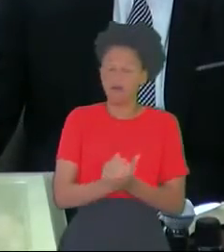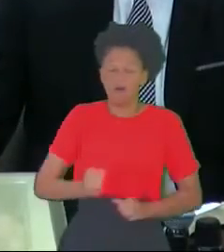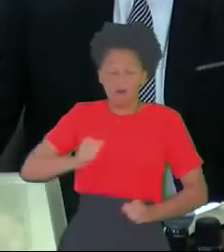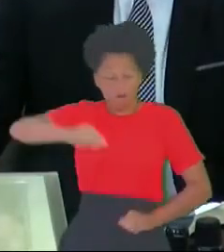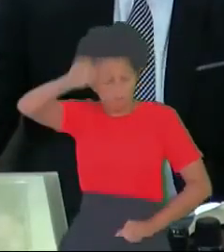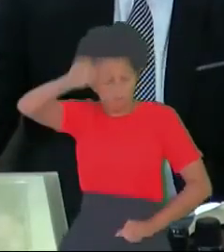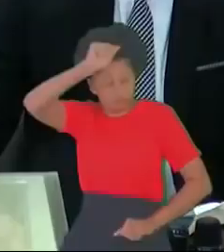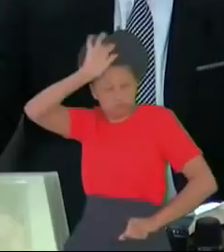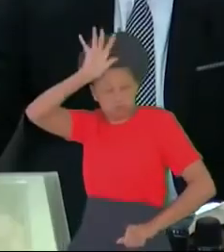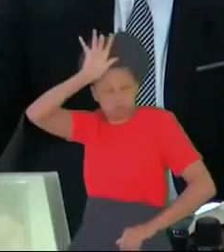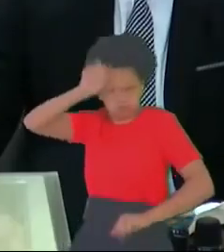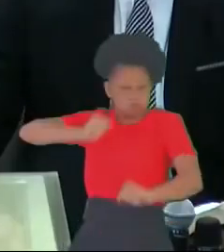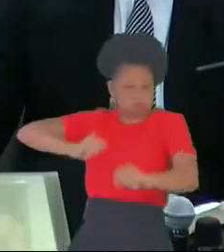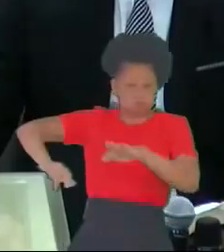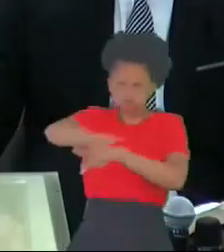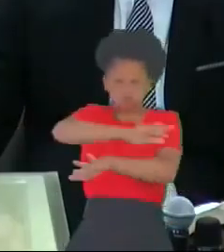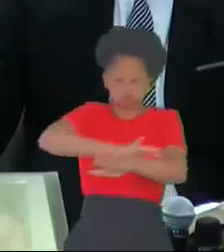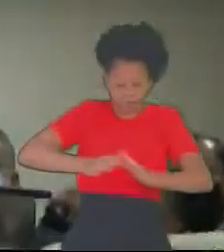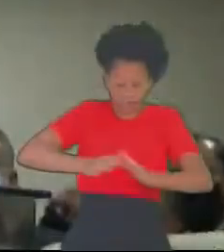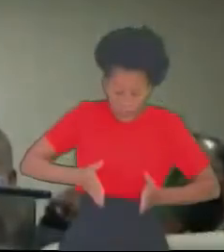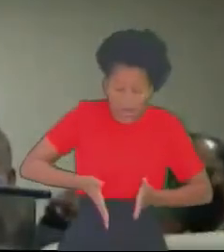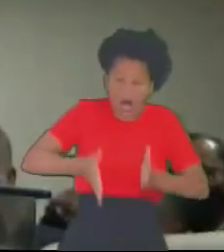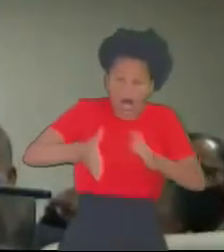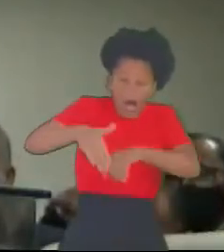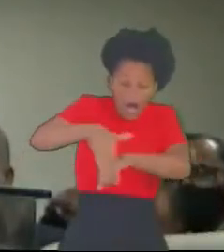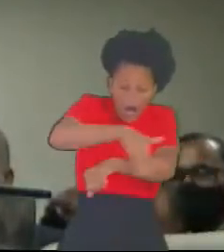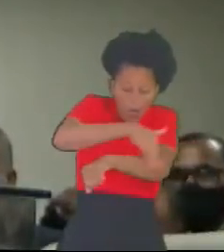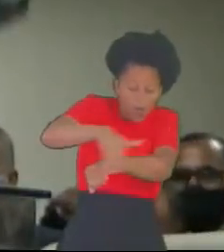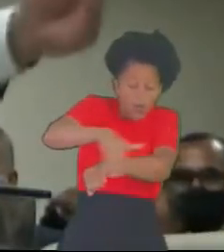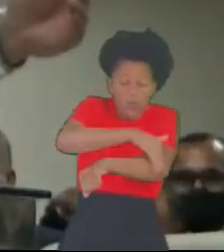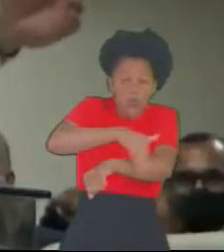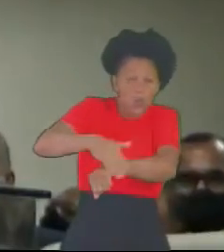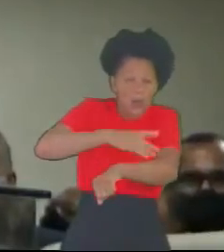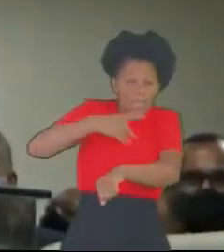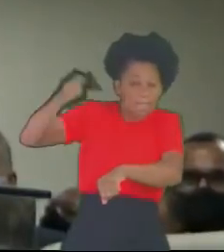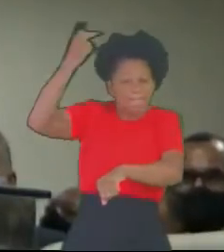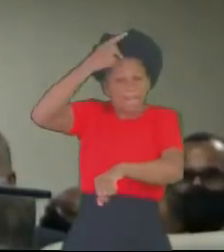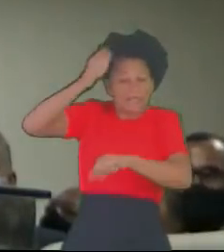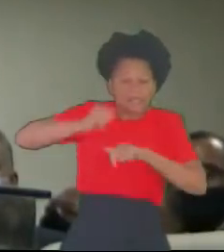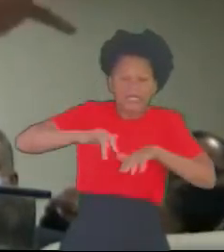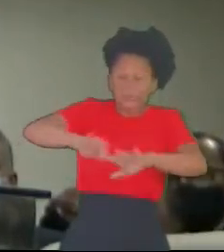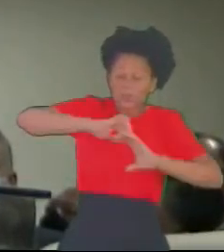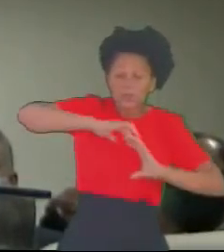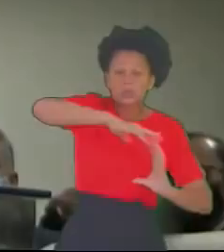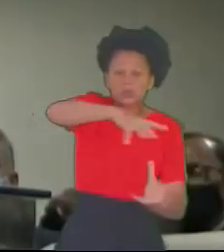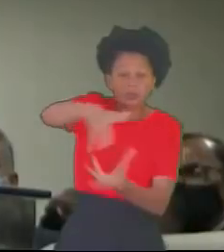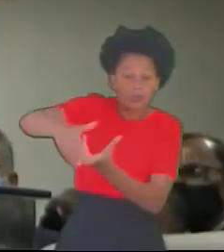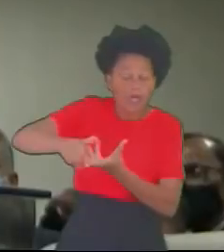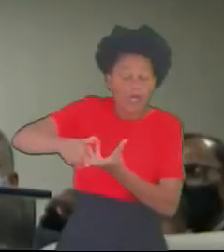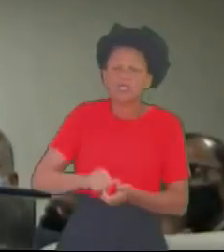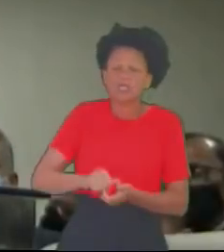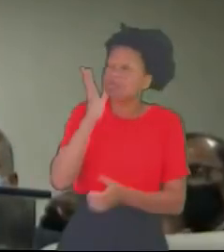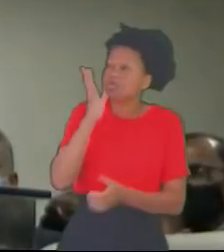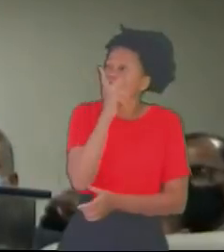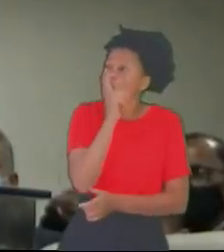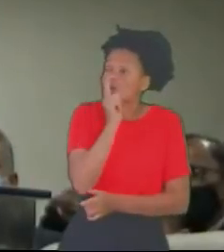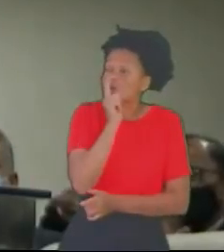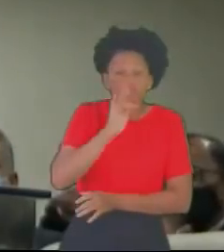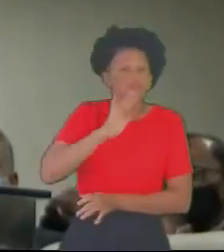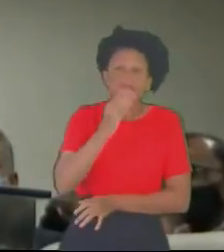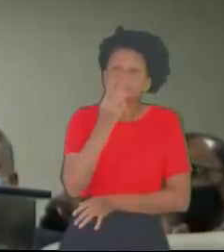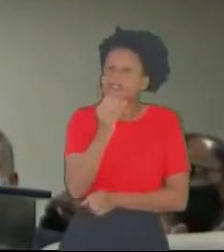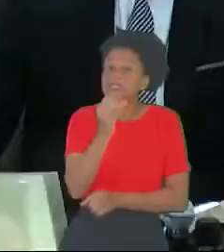Azusa só demorou, da rua Azusa nos Estados Unidos, de que gerou o movimento pentecostal no mundo, lá mesmo em Azusa, só demorou